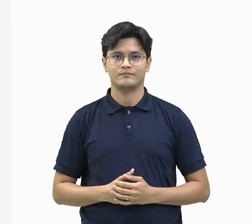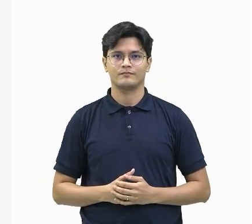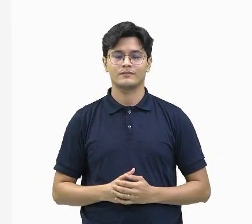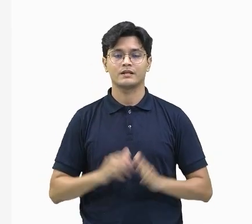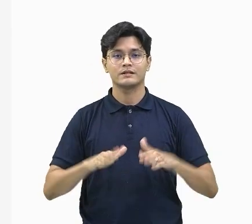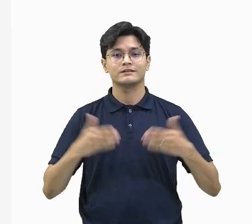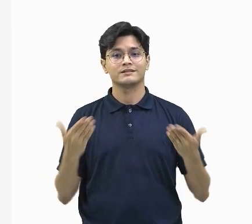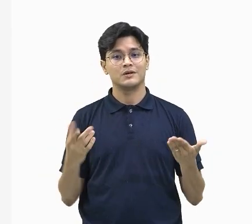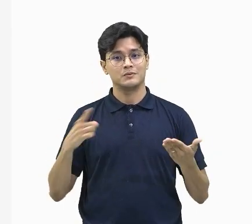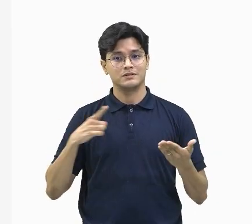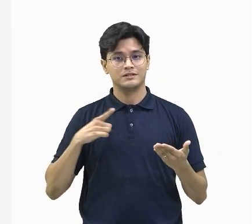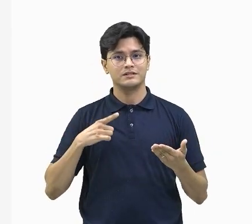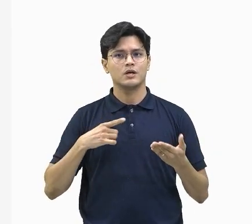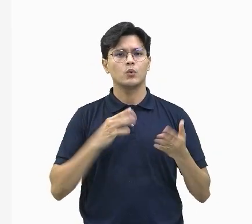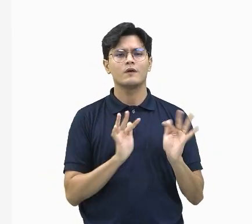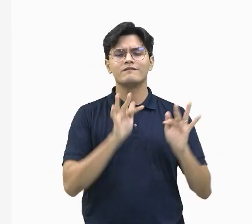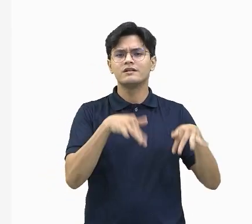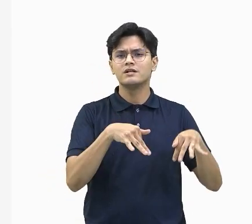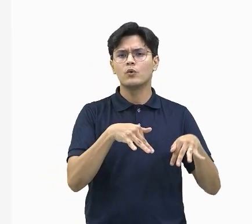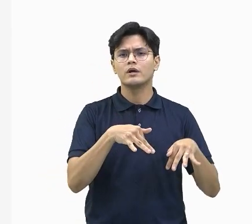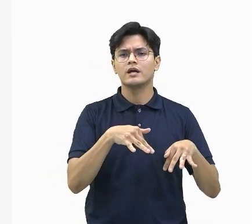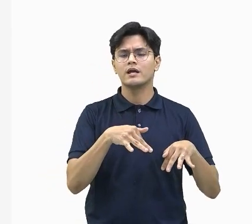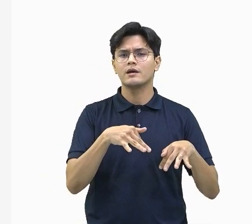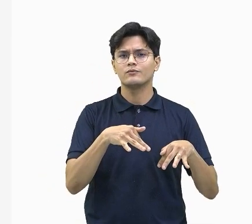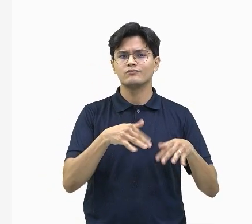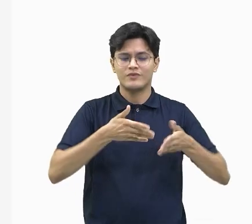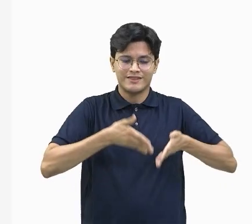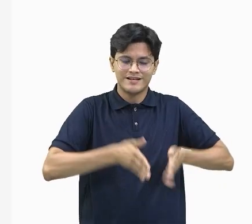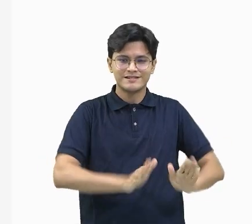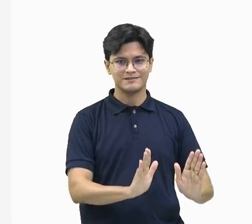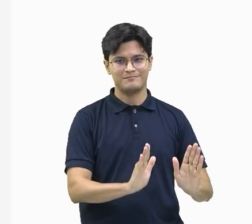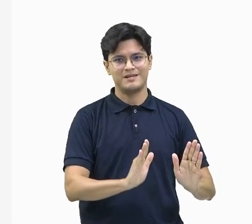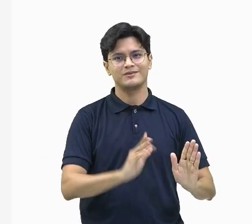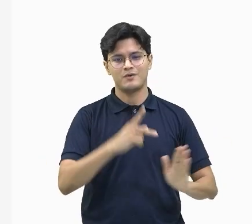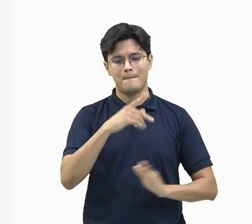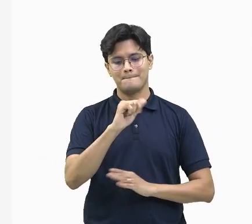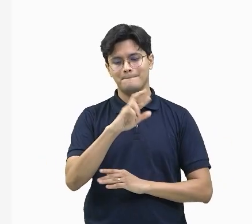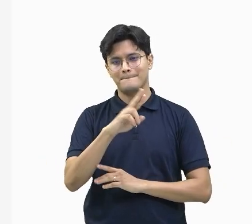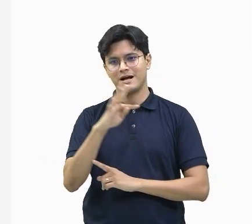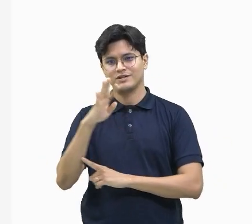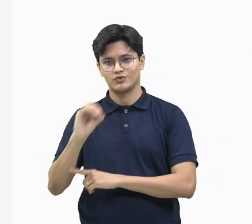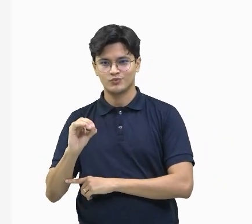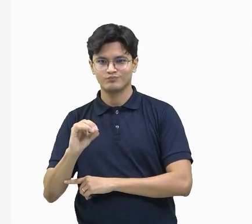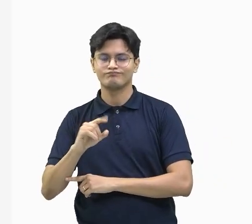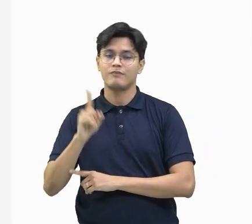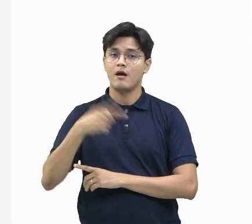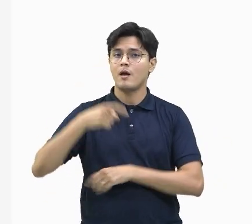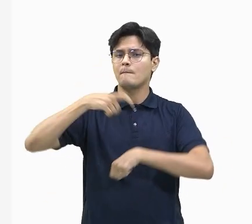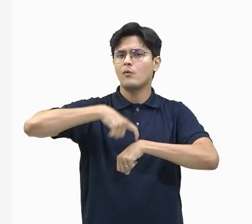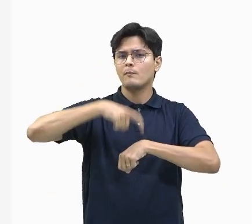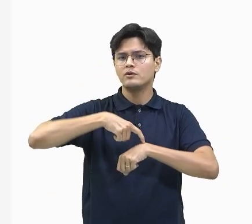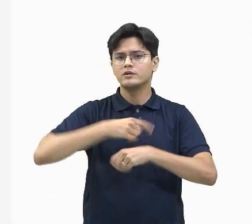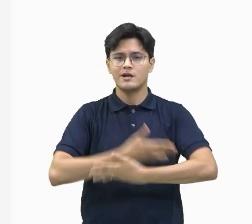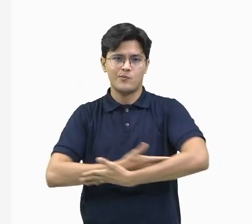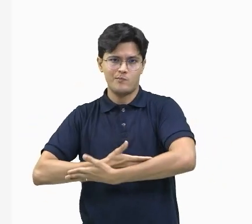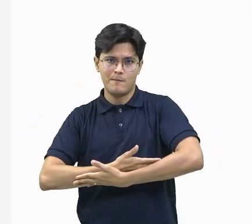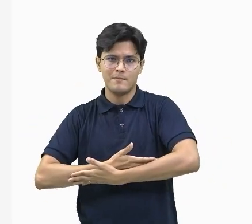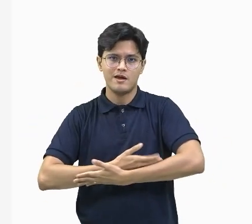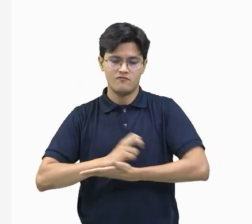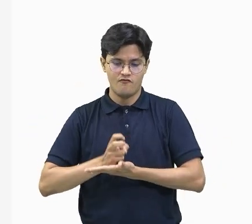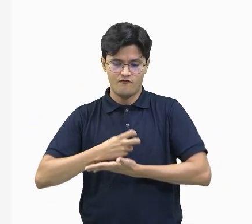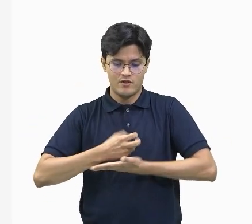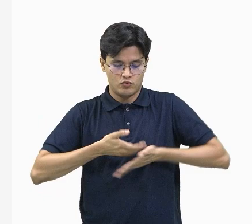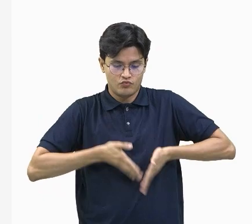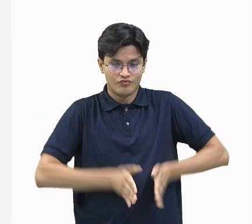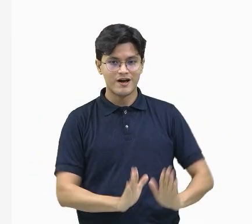Então, temos, finalizando assim, né, o nascimento, que ele ocorre através do parto, que é o momento em que o bebê, ele nasce. E